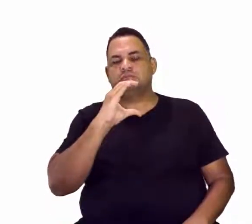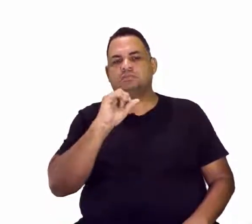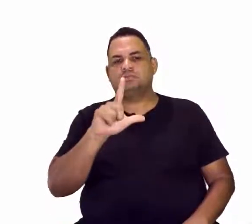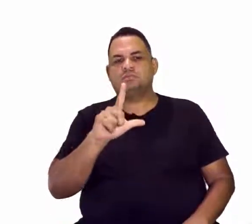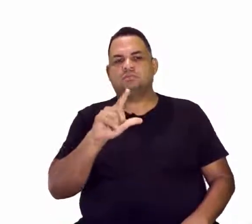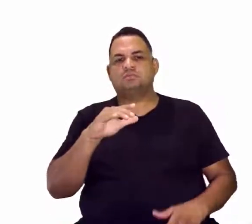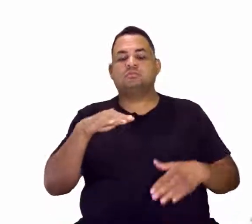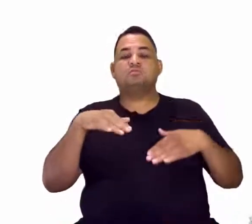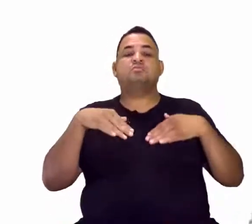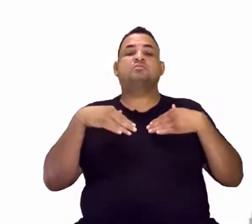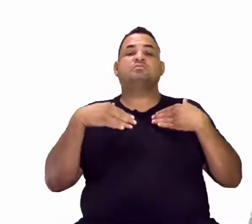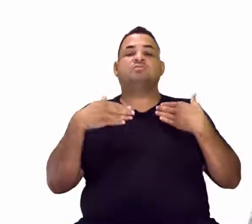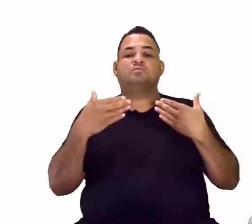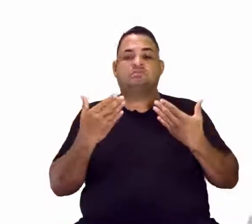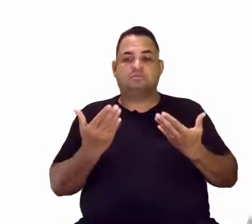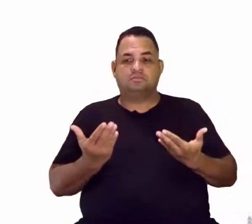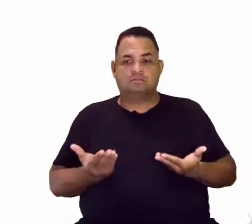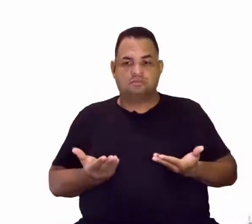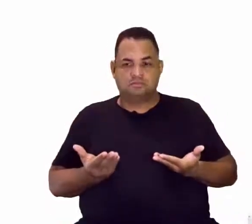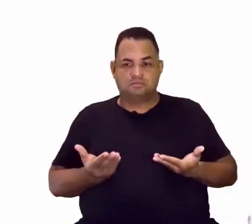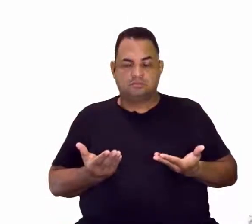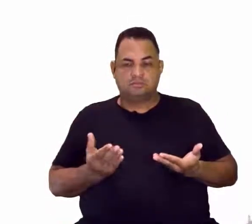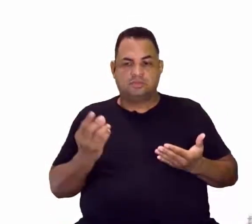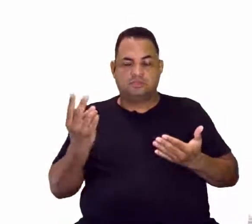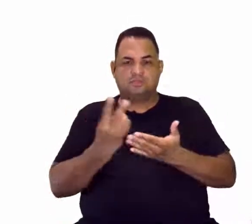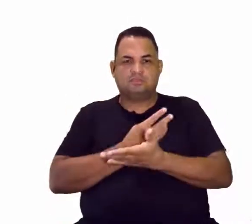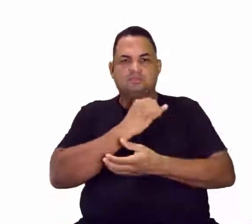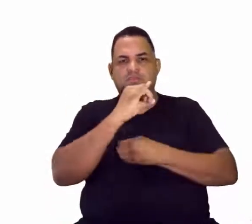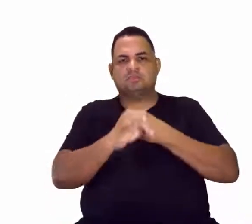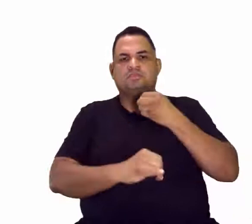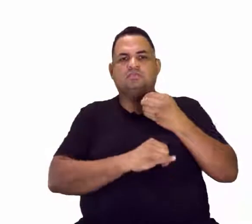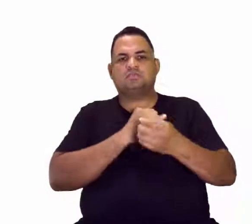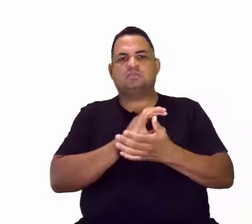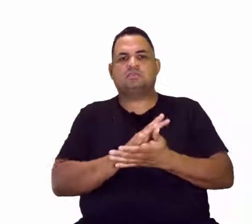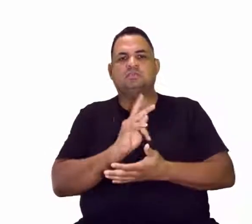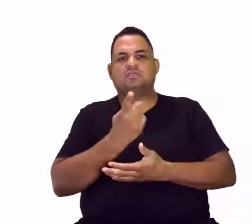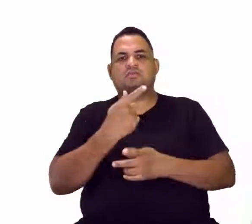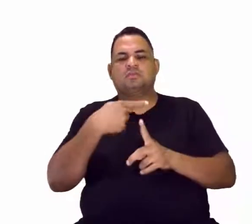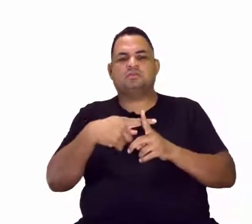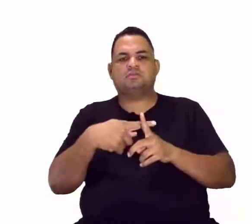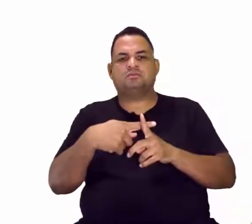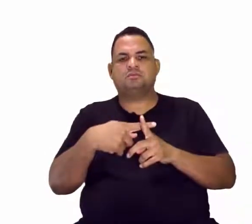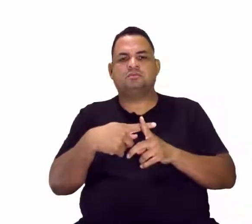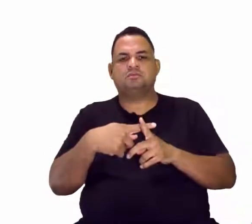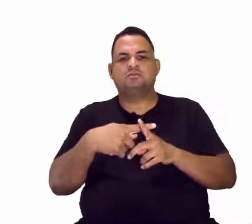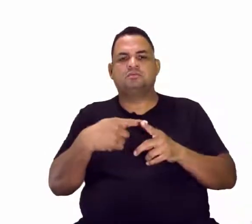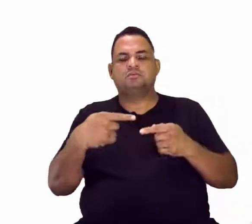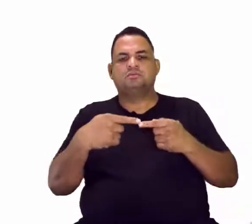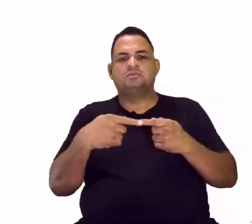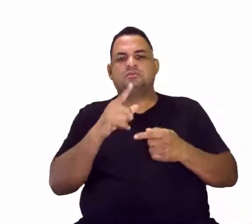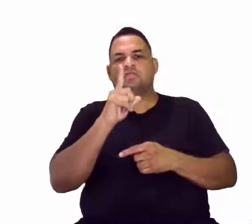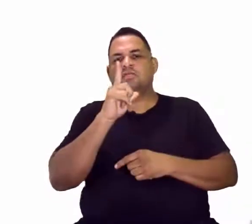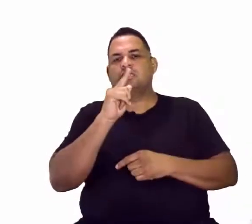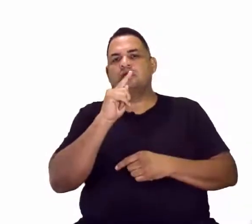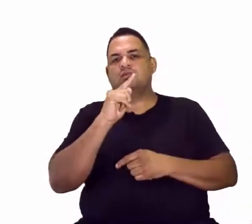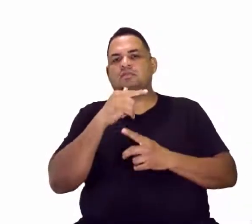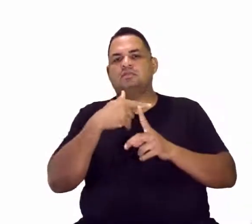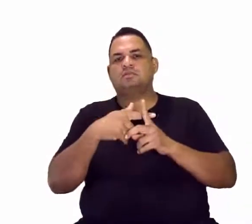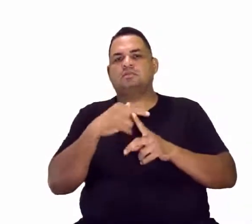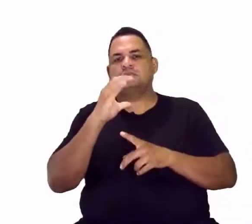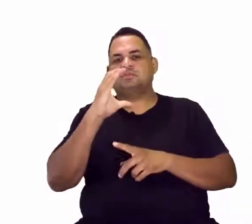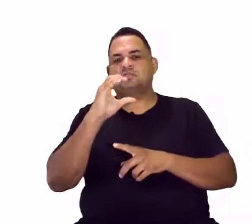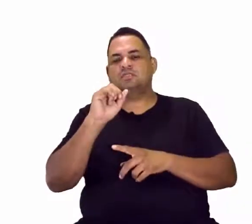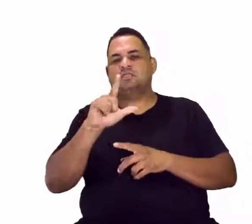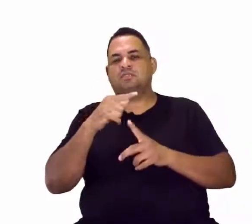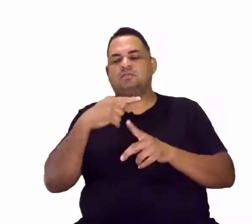HCl. Quando ele está lá ionizado, fica quem? Fica H+, que vai estar ligado à água, mais